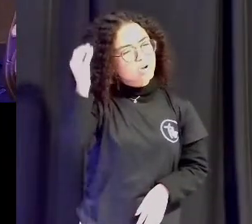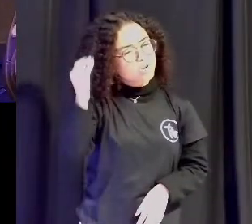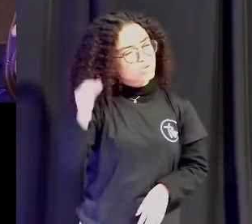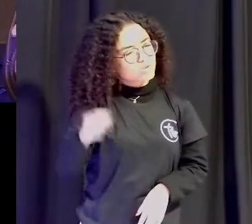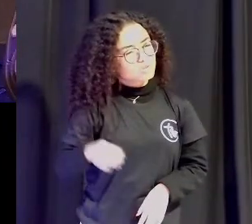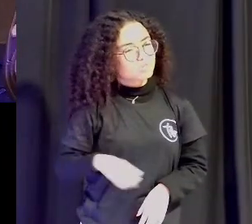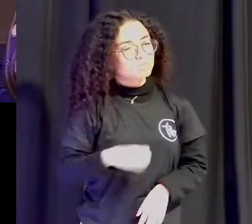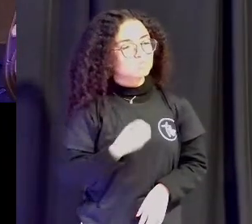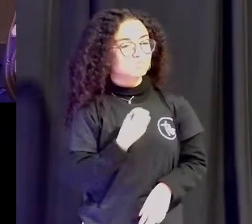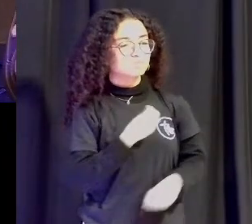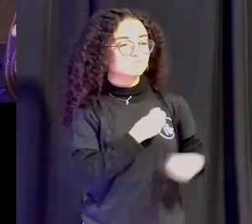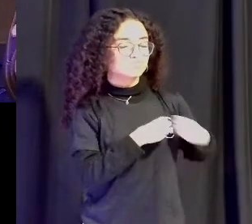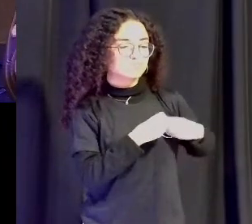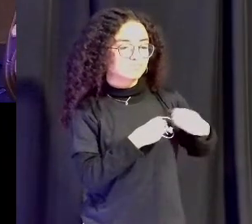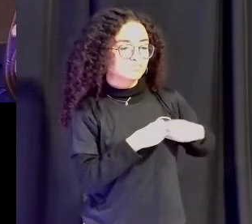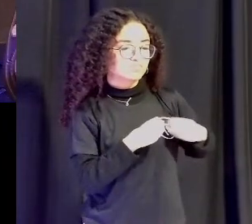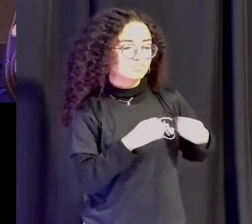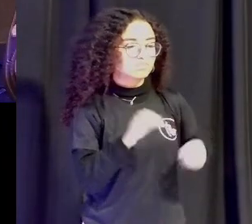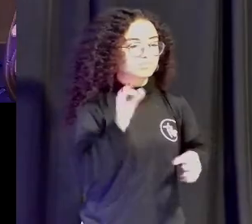juízo.